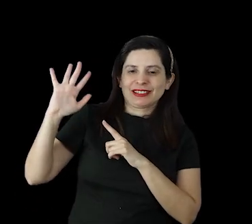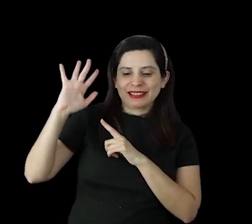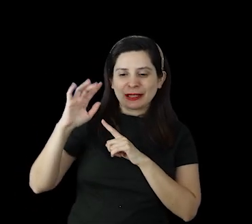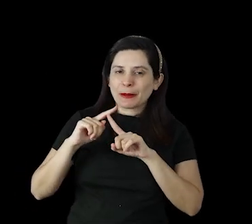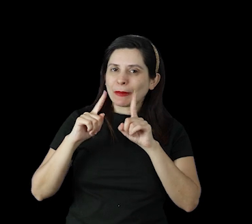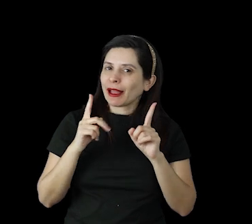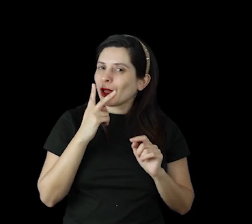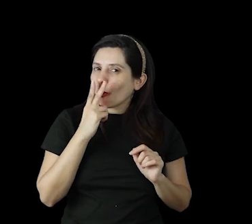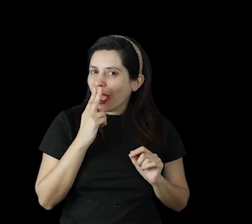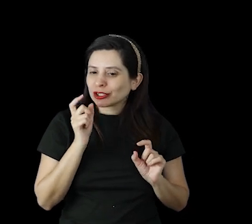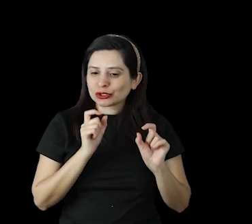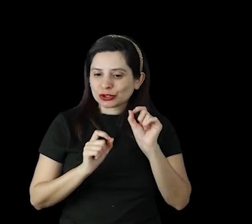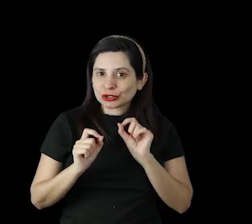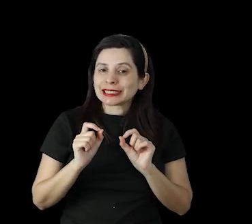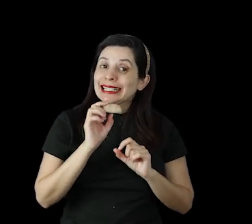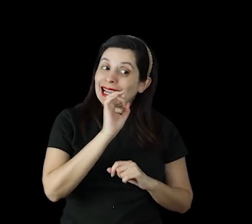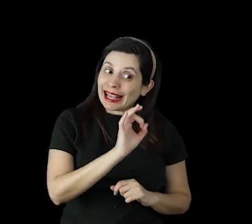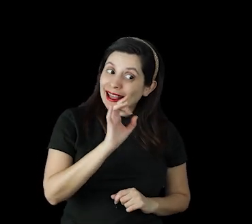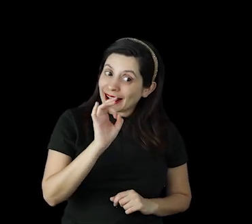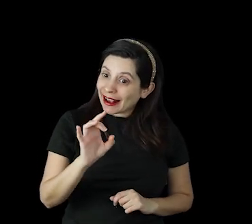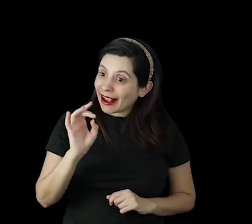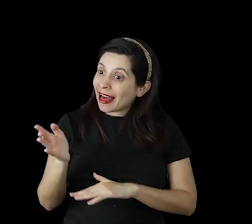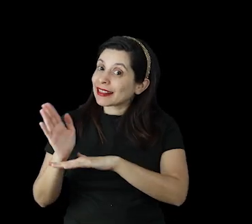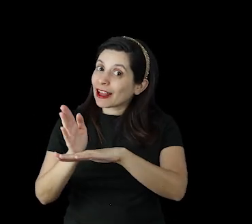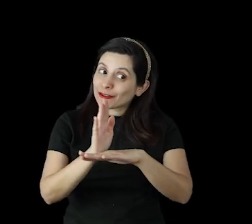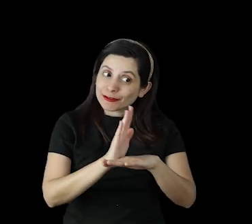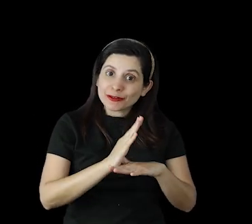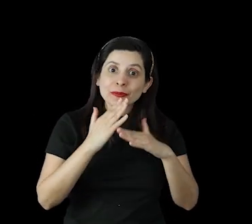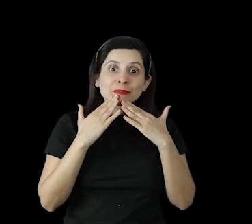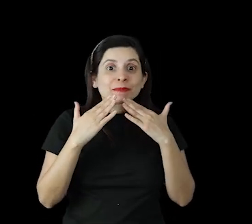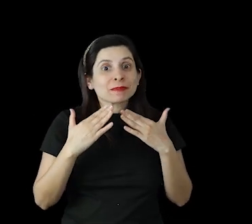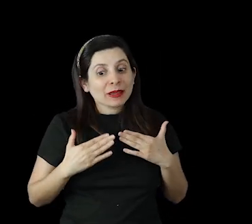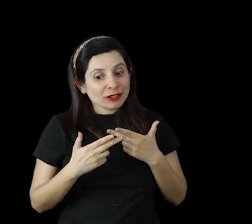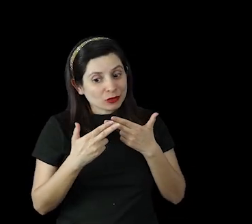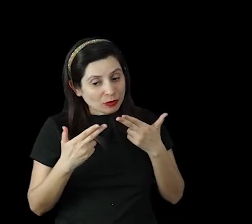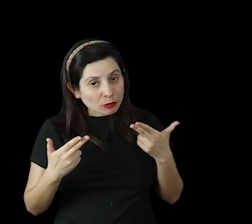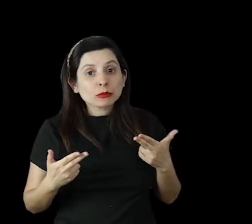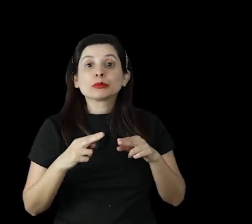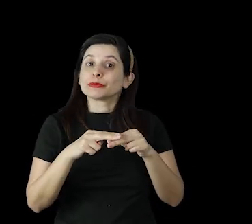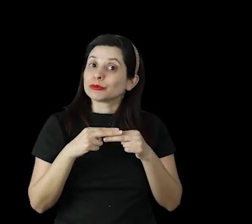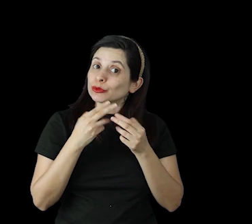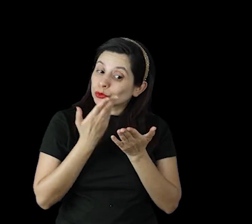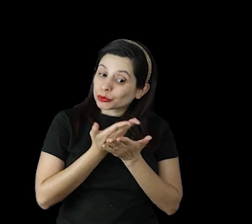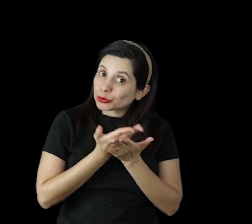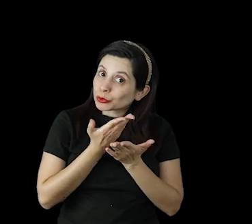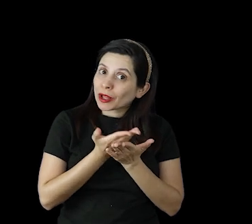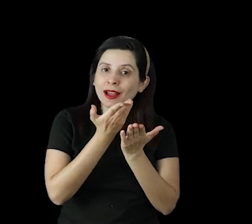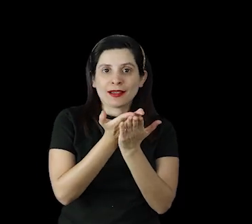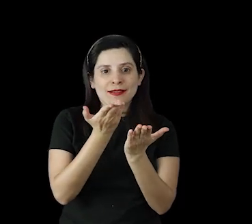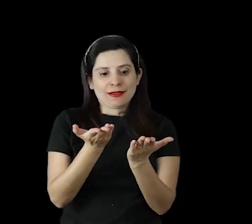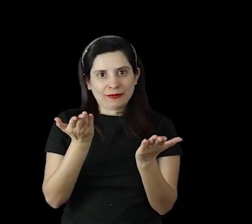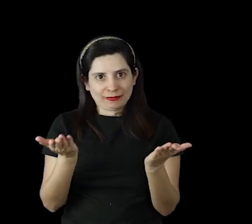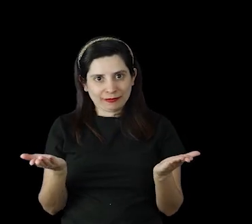acho que cada filme pede uma coisa e a gente tem que entender, estudar dramaturgia, e ter